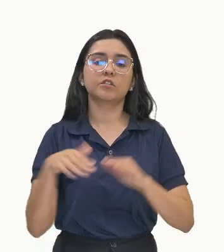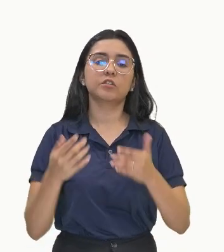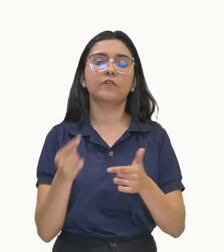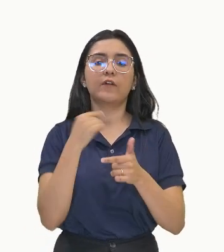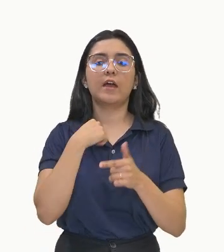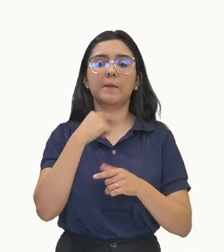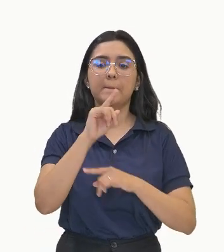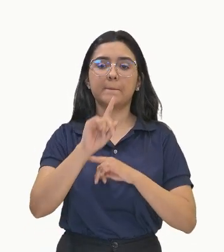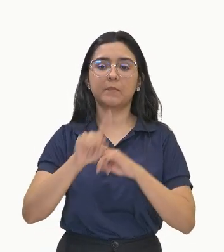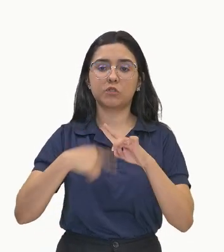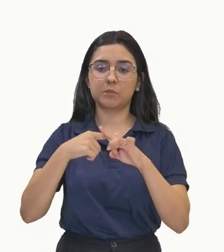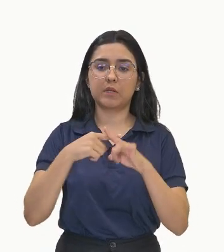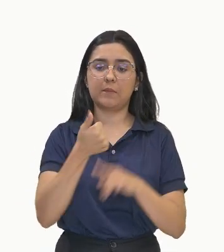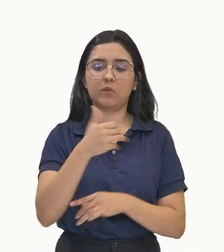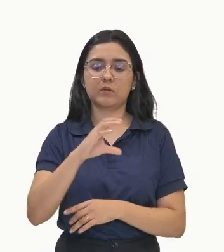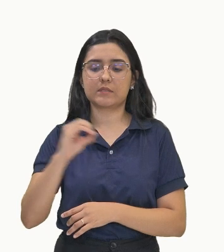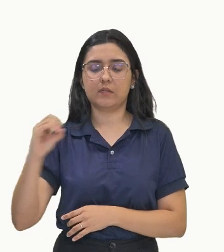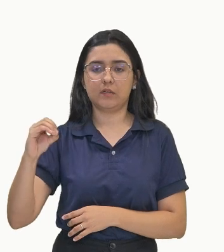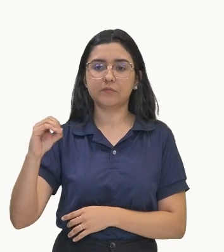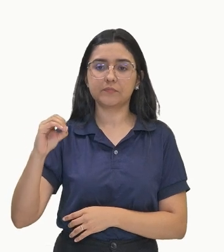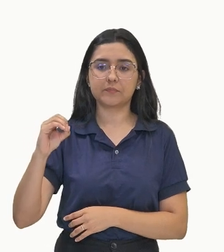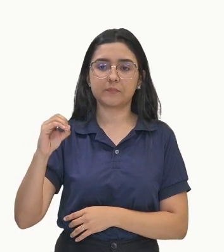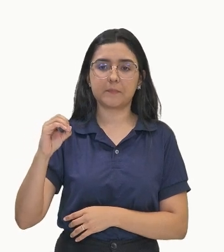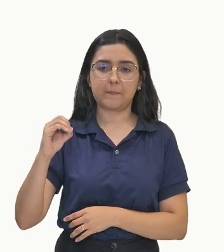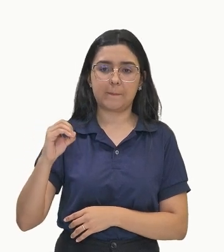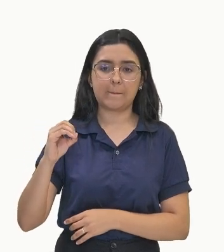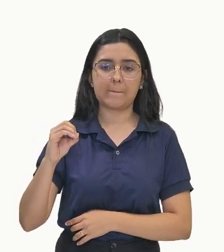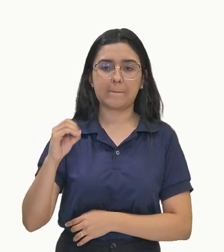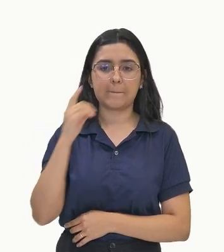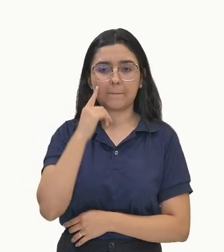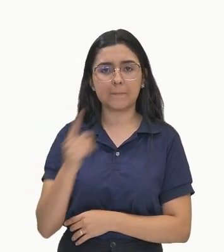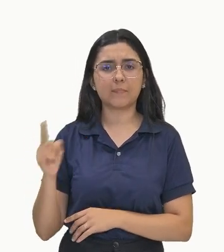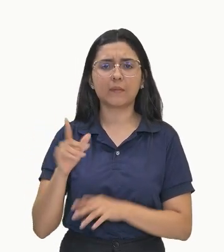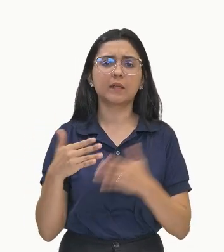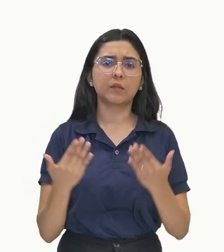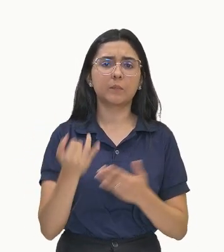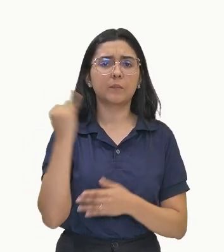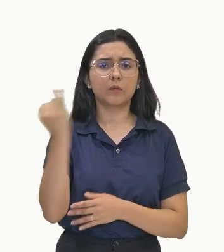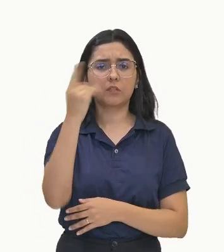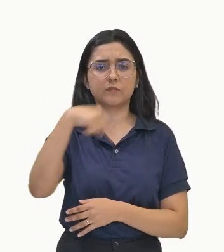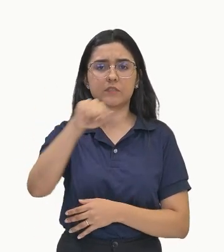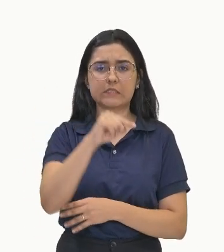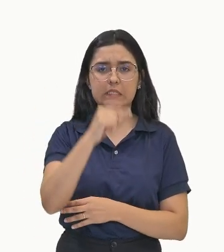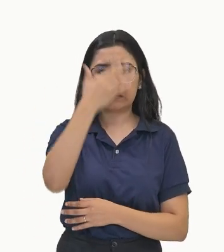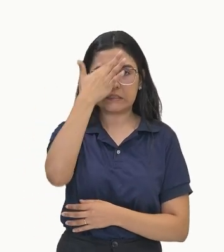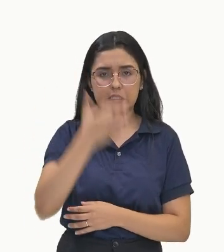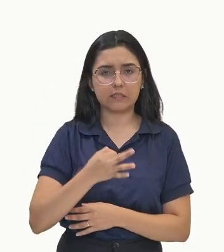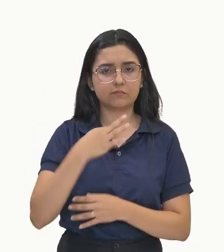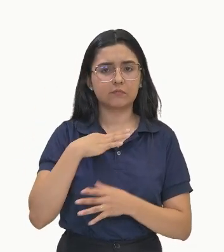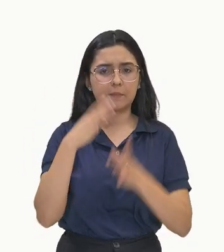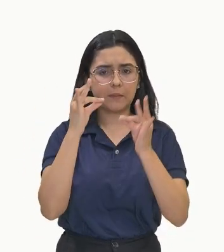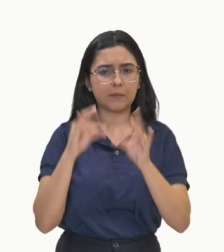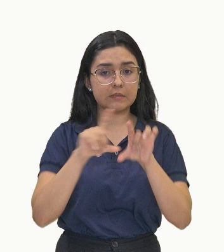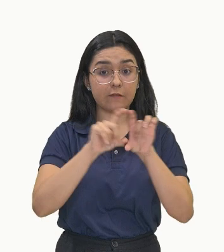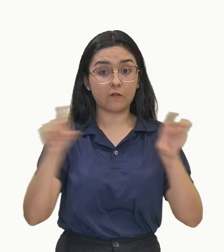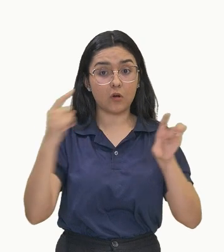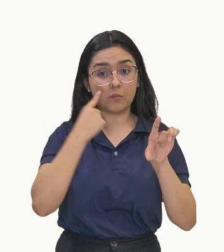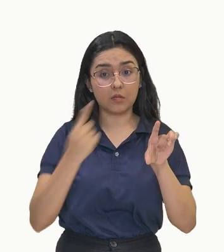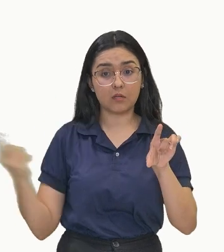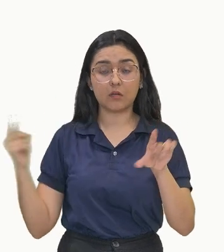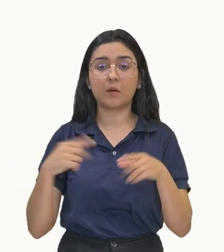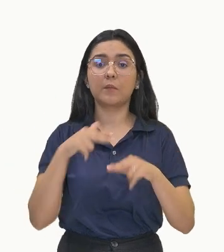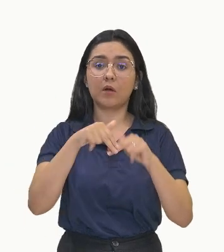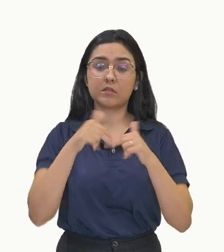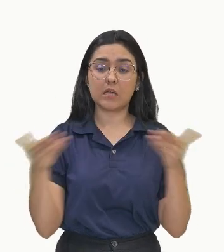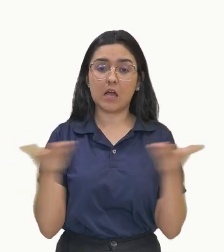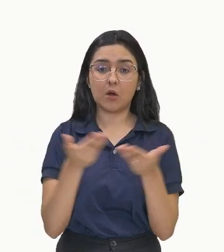por 100, tá? Então é muito importante você entender direitinho essa fórmula, porque agora nós vamos